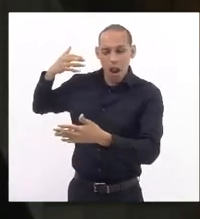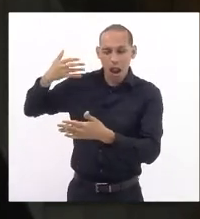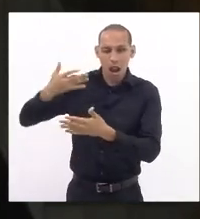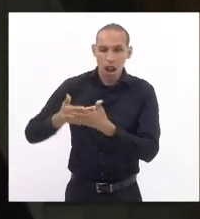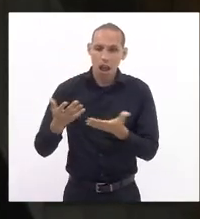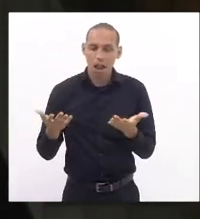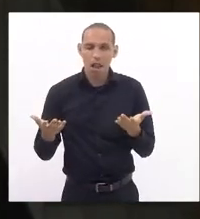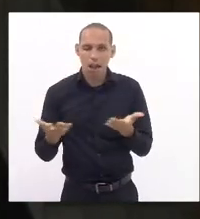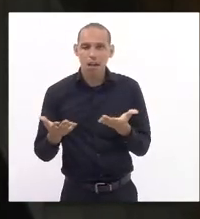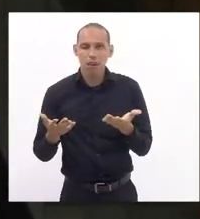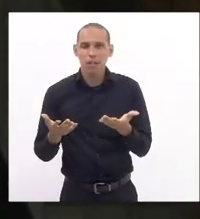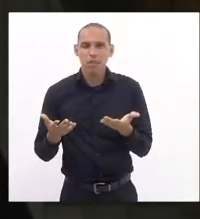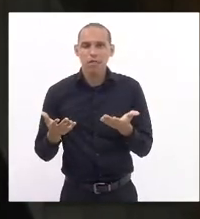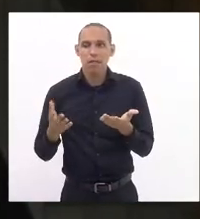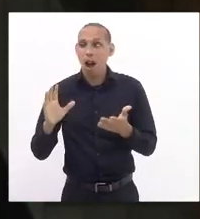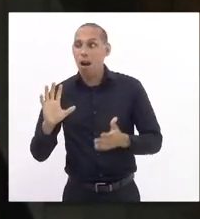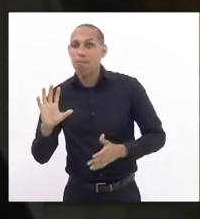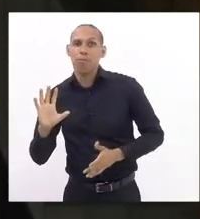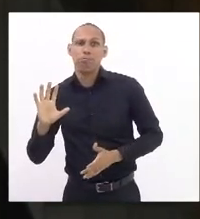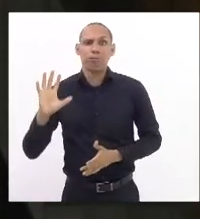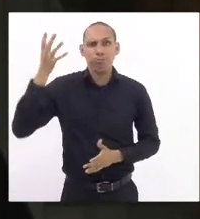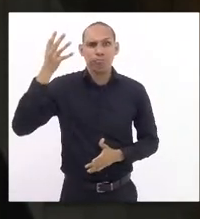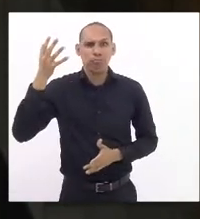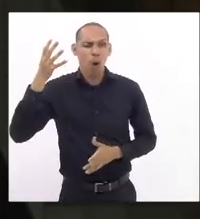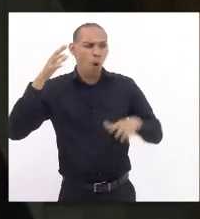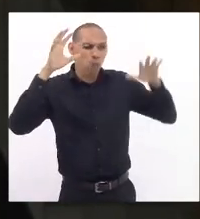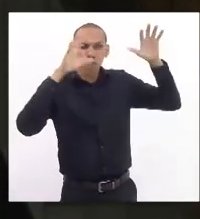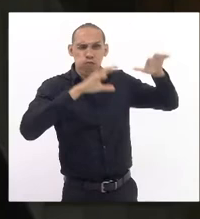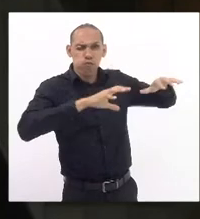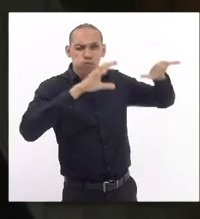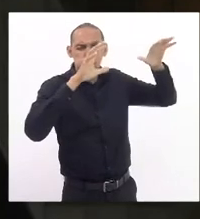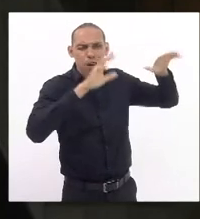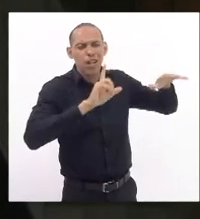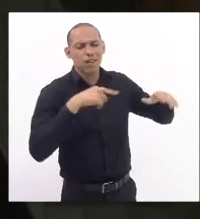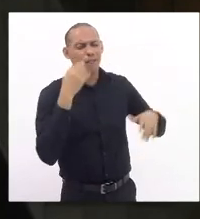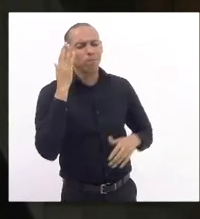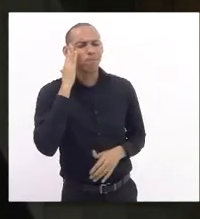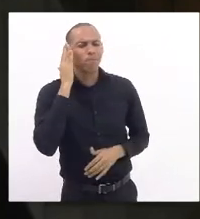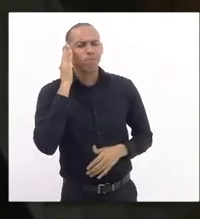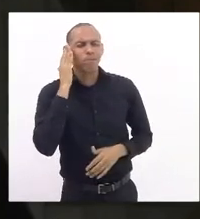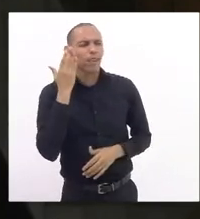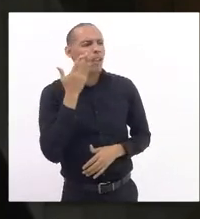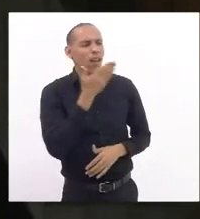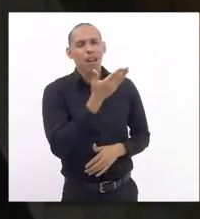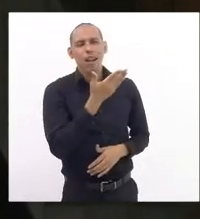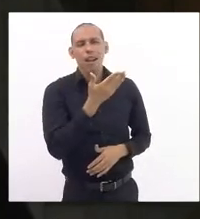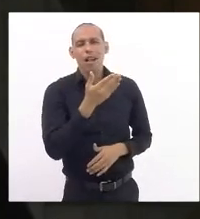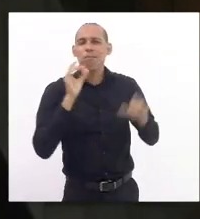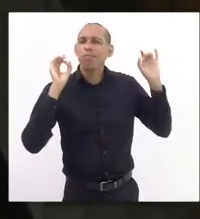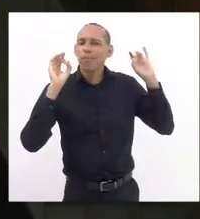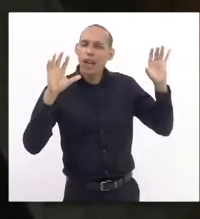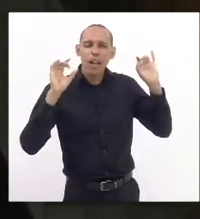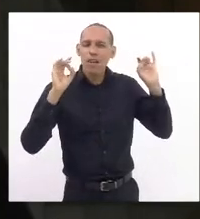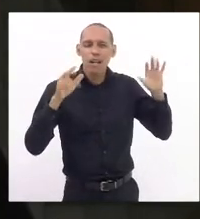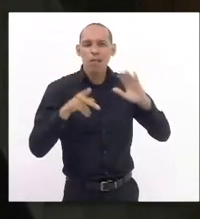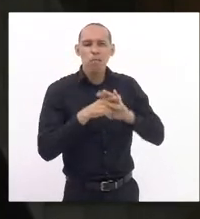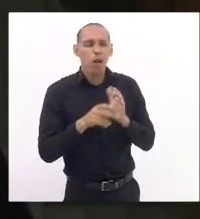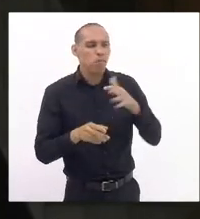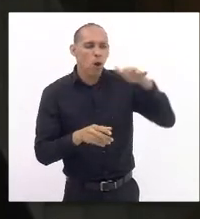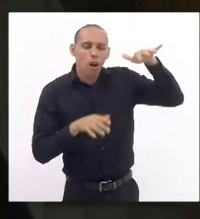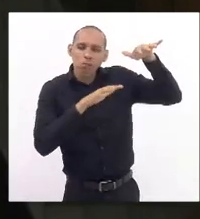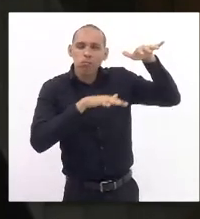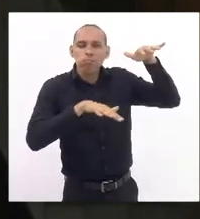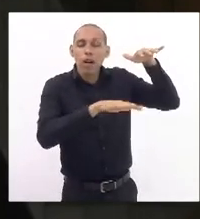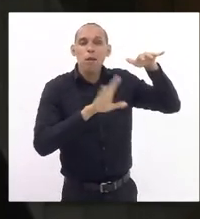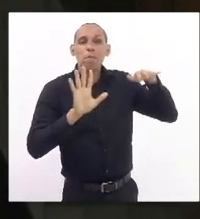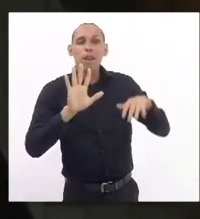abateu sobre aquela cidade, a nossa joia da região serrana do Rio de Janeiro, mas só na sexta-feira pude